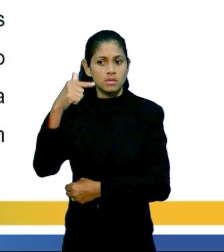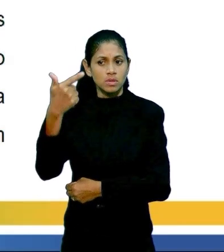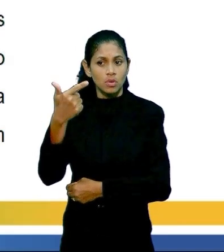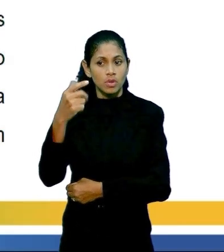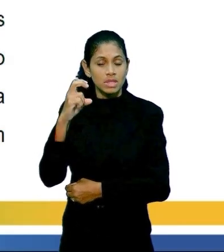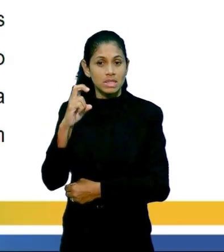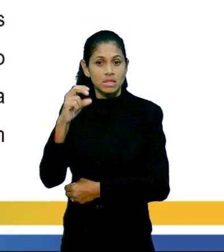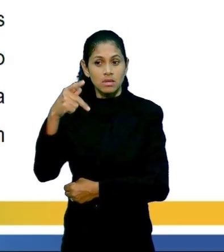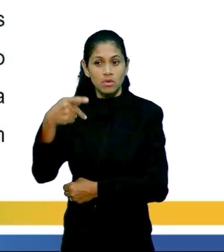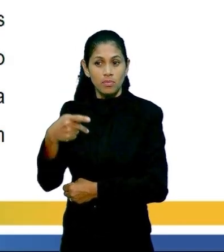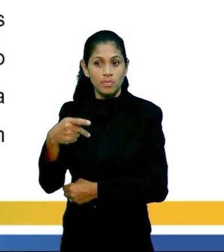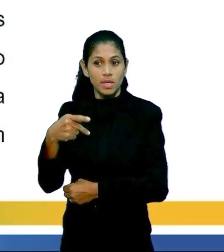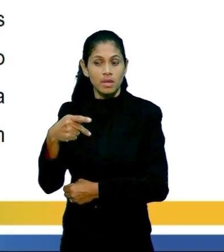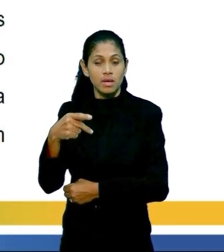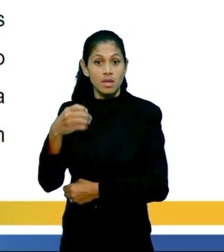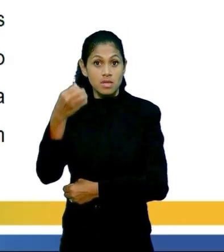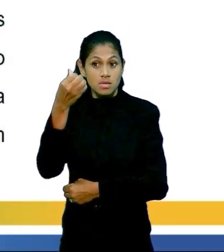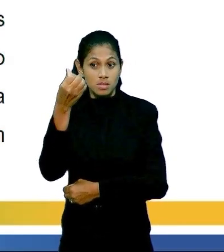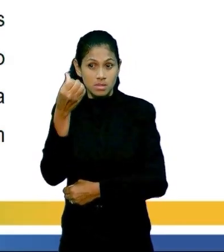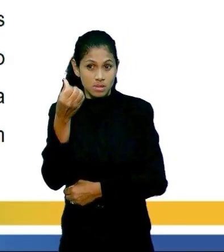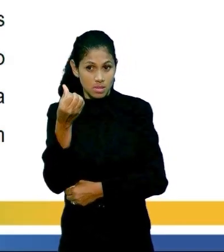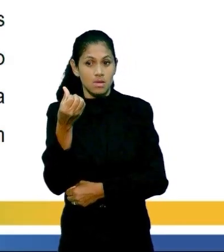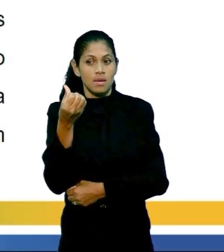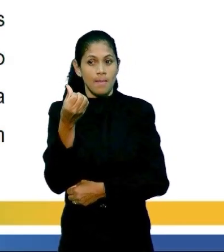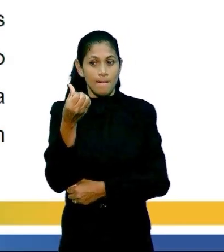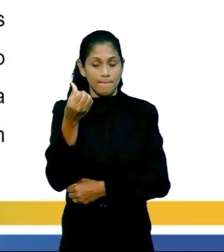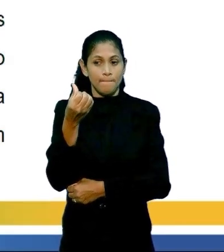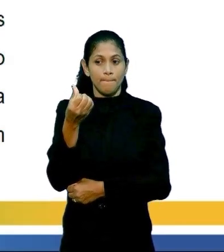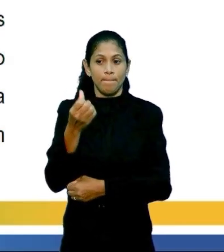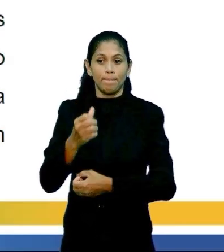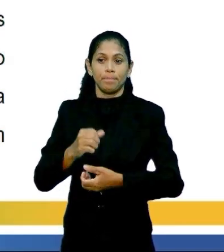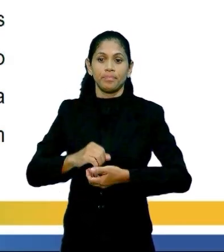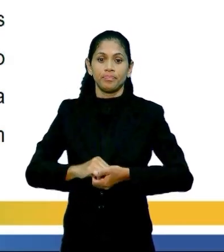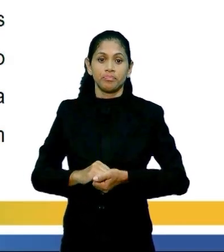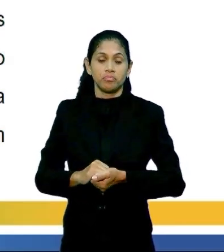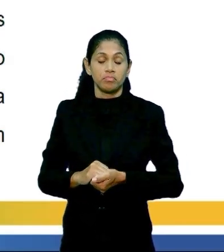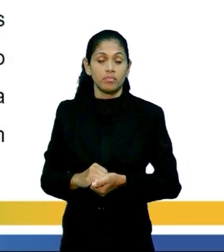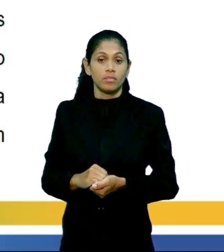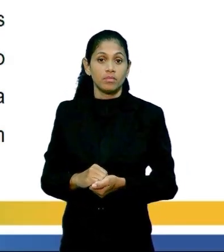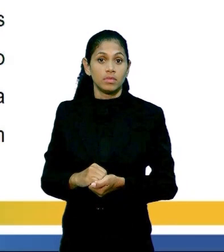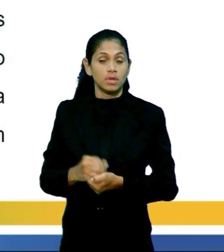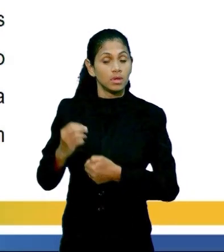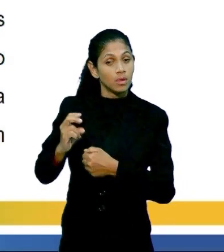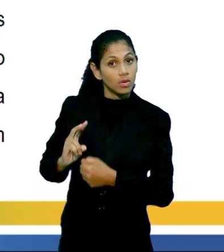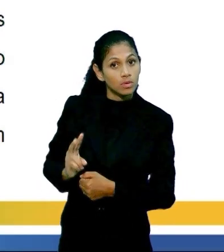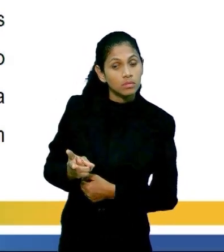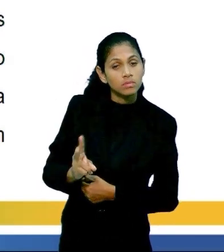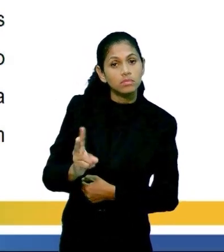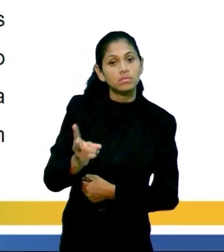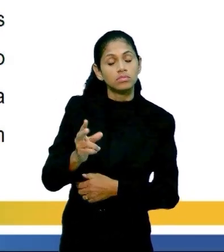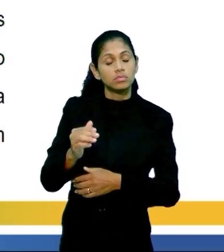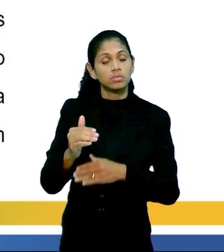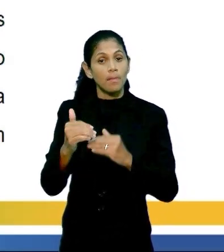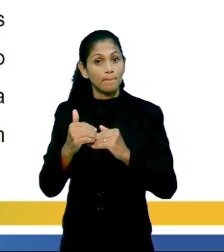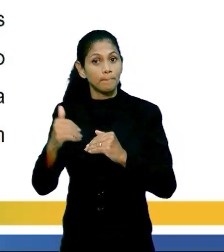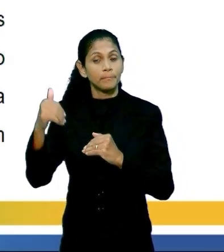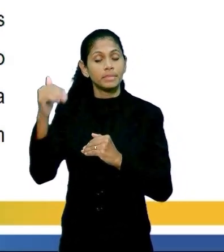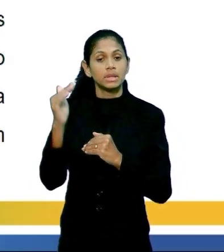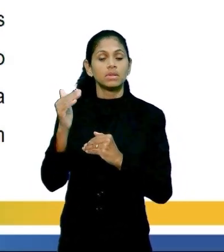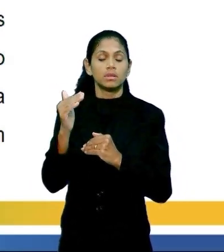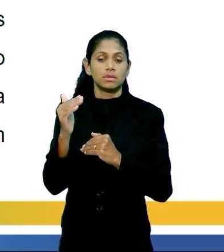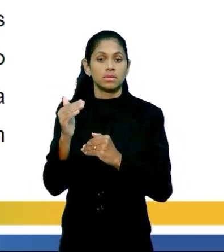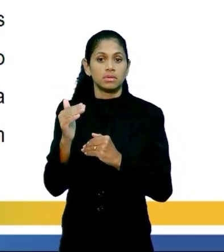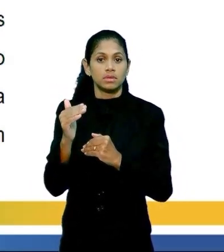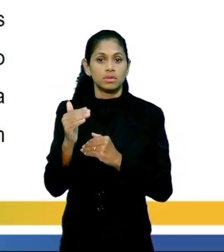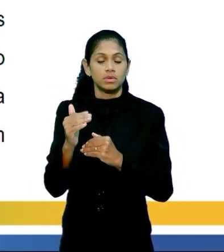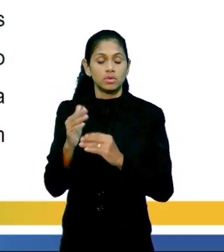o hexafluoreto de platina. E desde então, mais compostos novos de gases